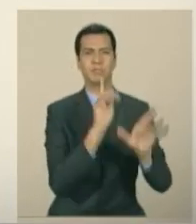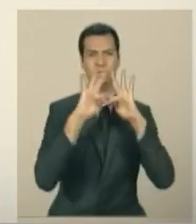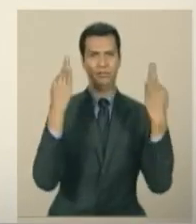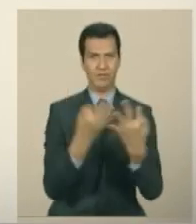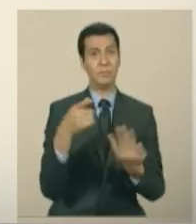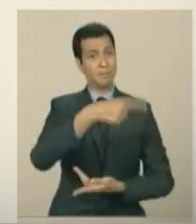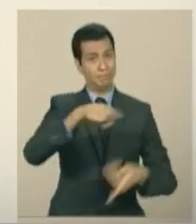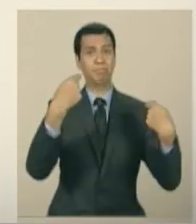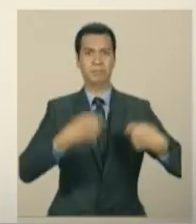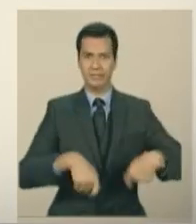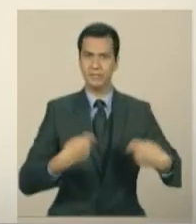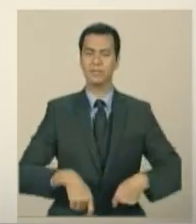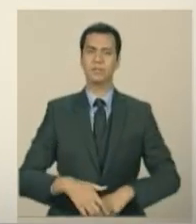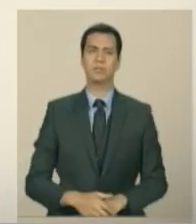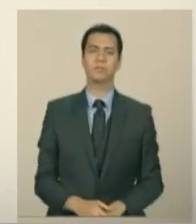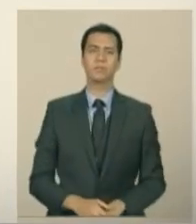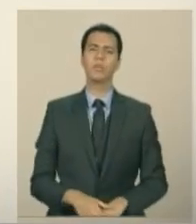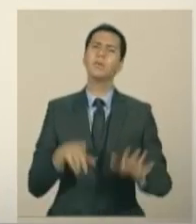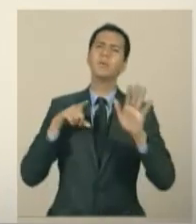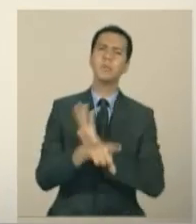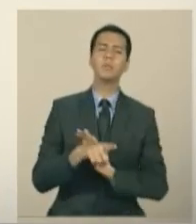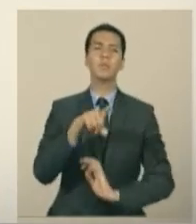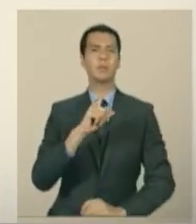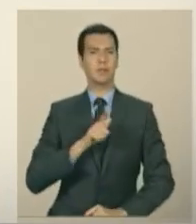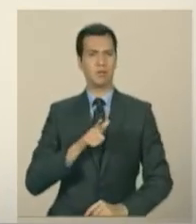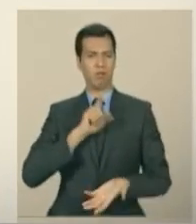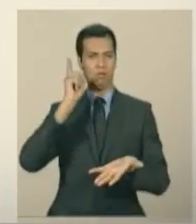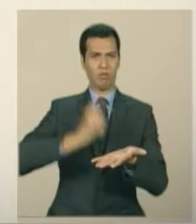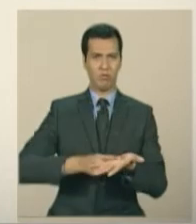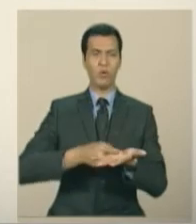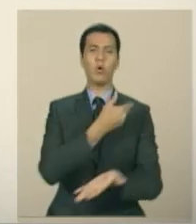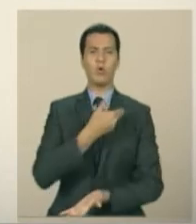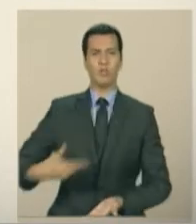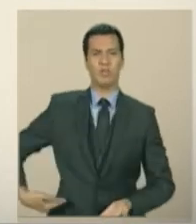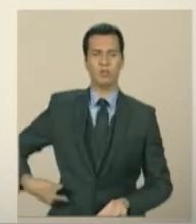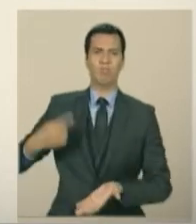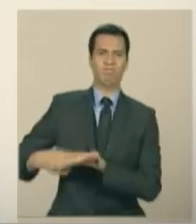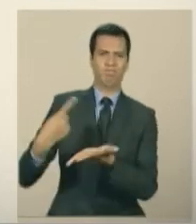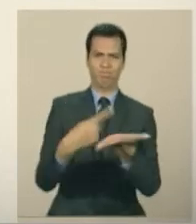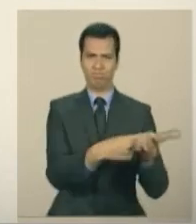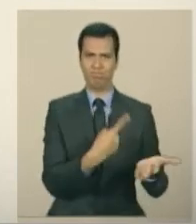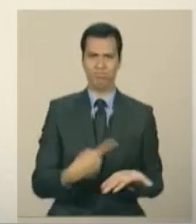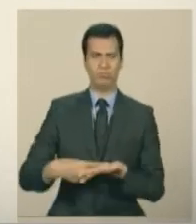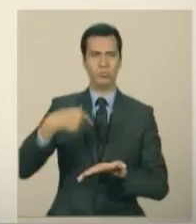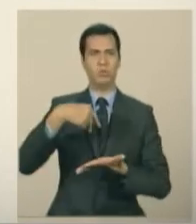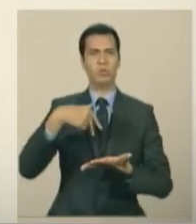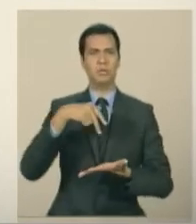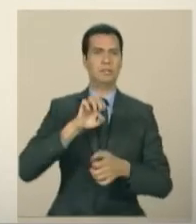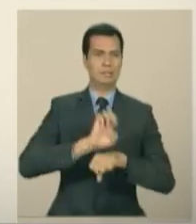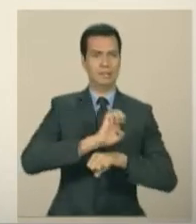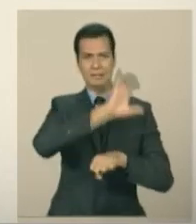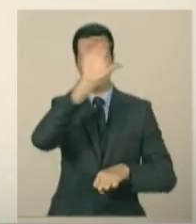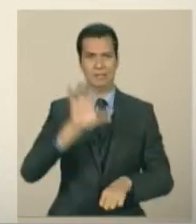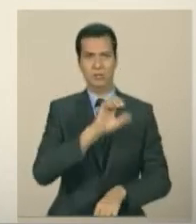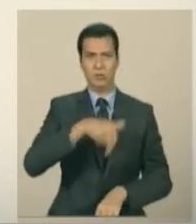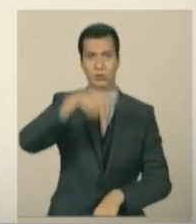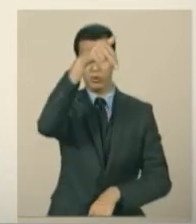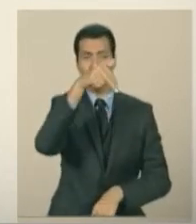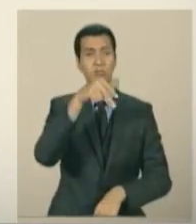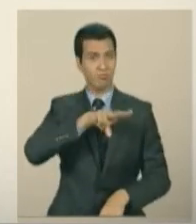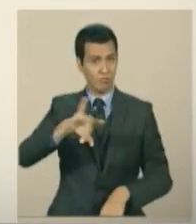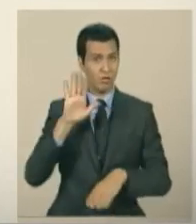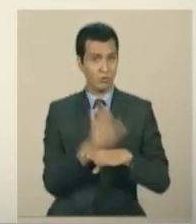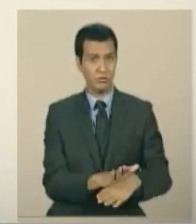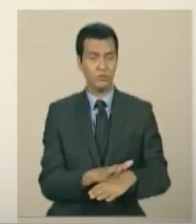governadores da Região Norte para o programa Brasil sem miséria vai ajudar nessa busca a Luciana vai ajudar em muito para achar